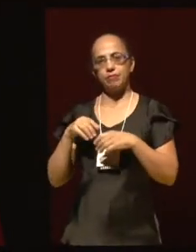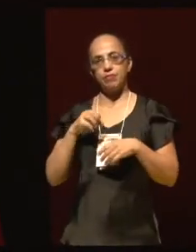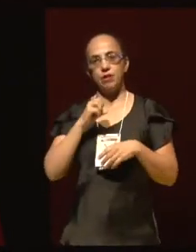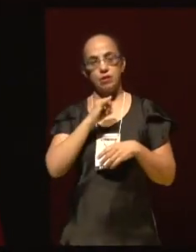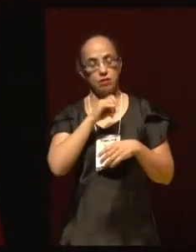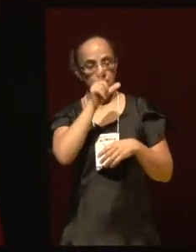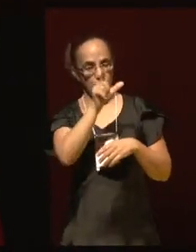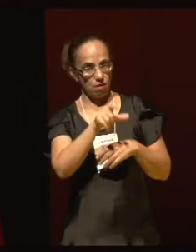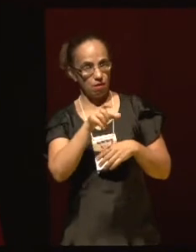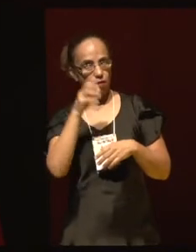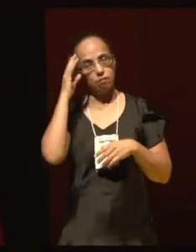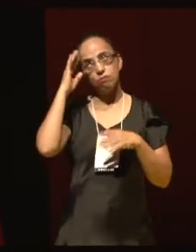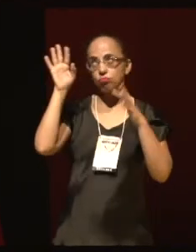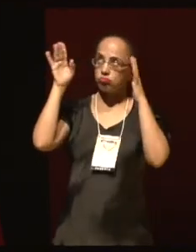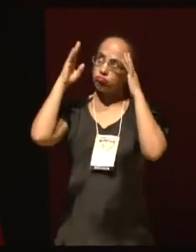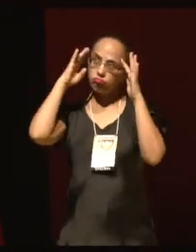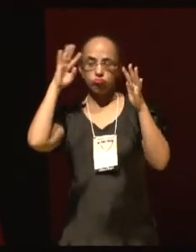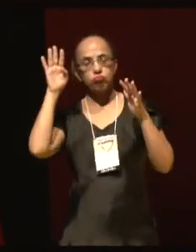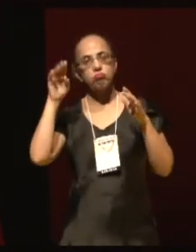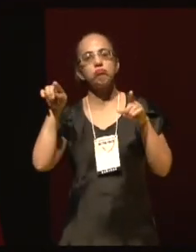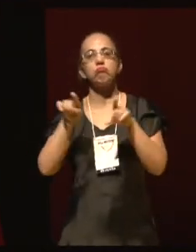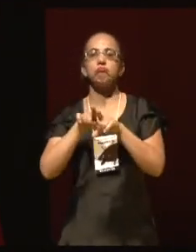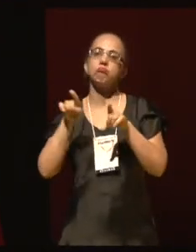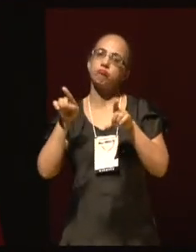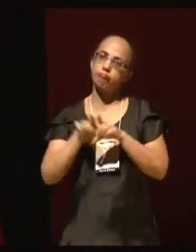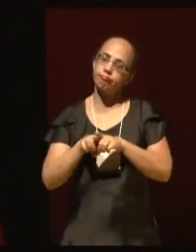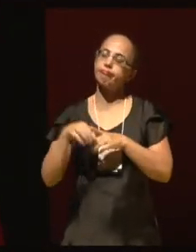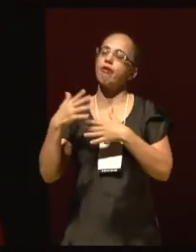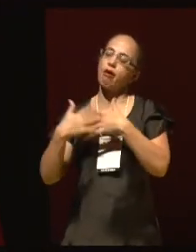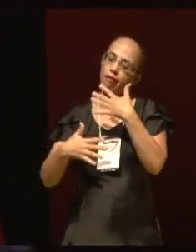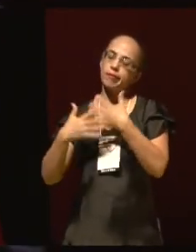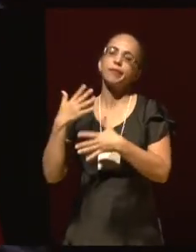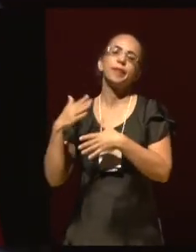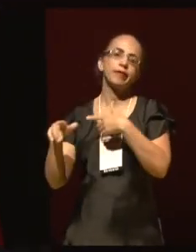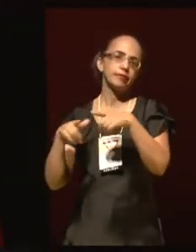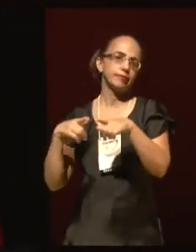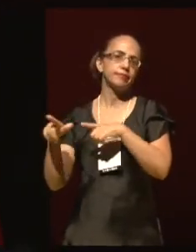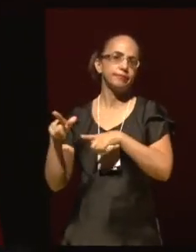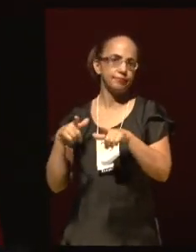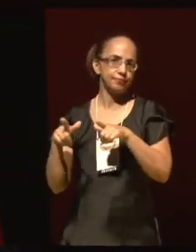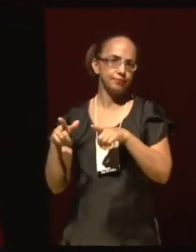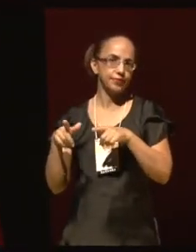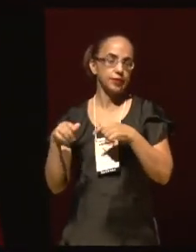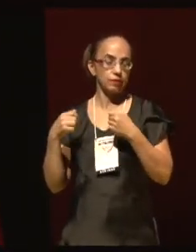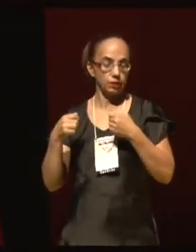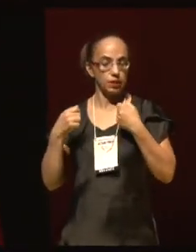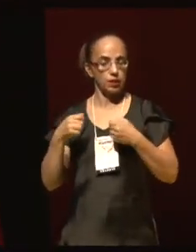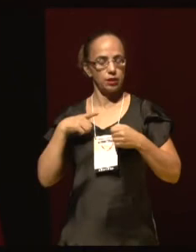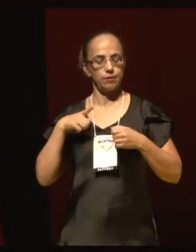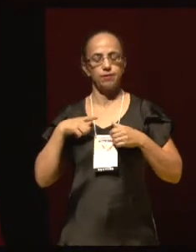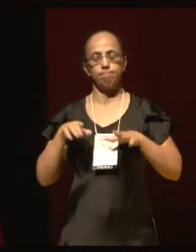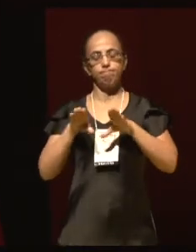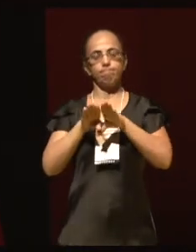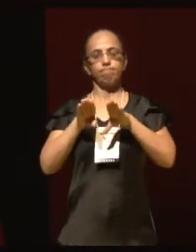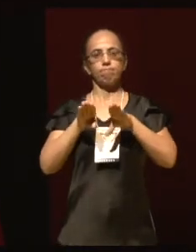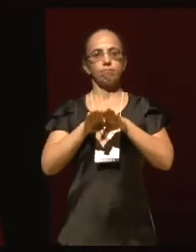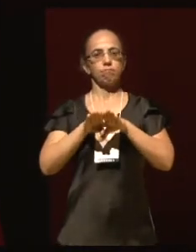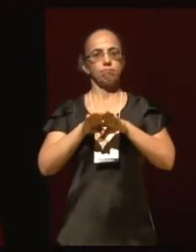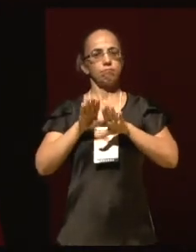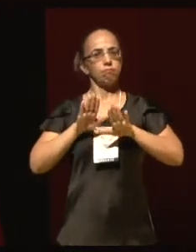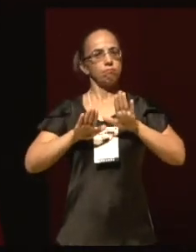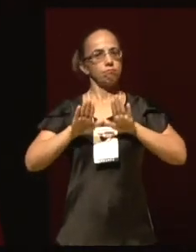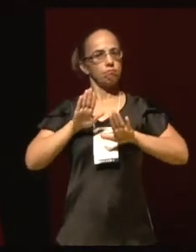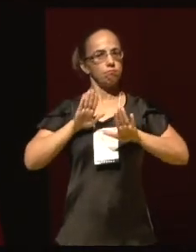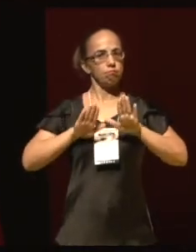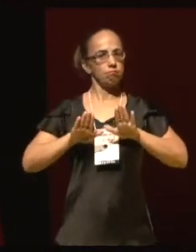também. Então, fazemos um trabalho para manter o equilíbrio dentro de si e